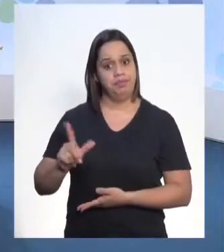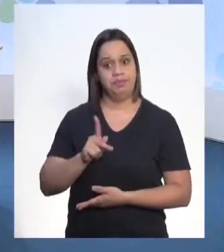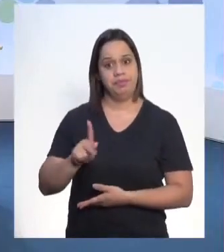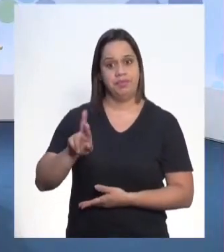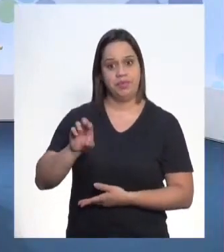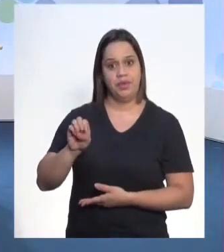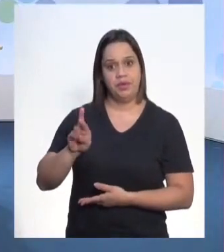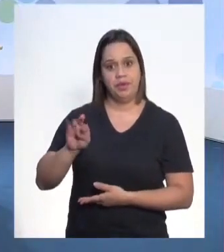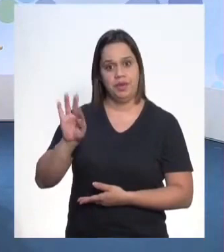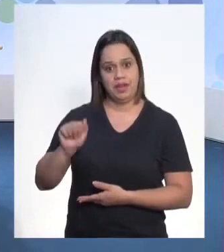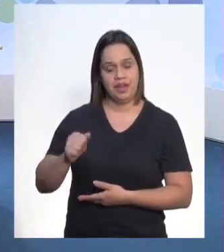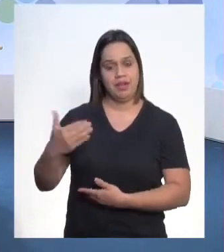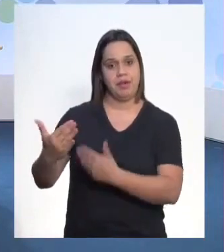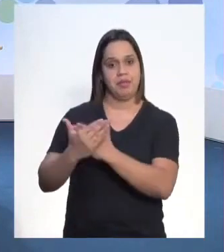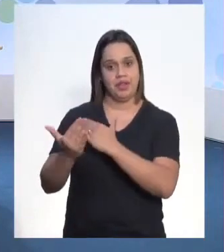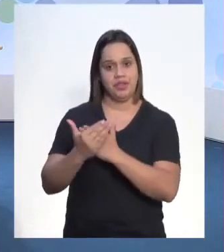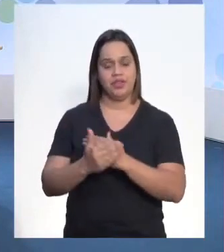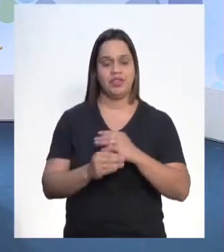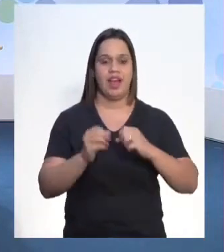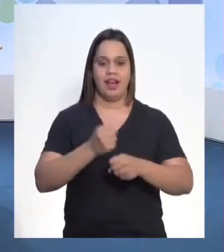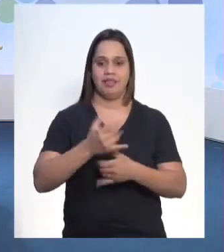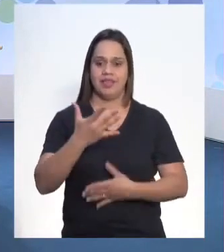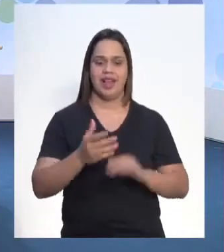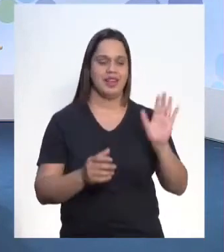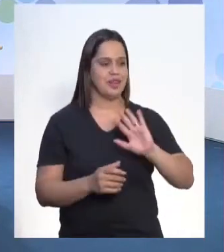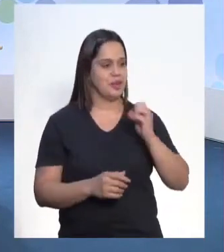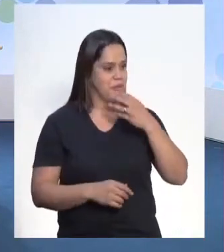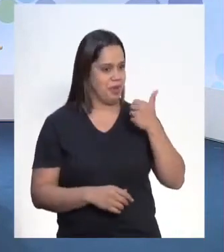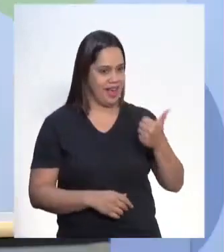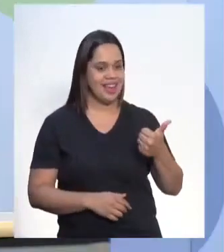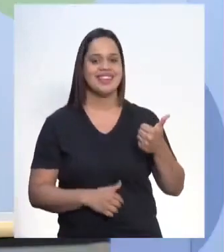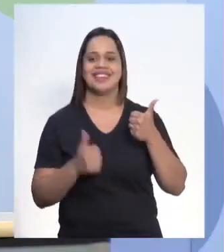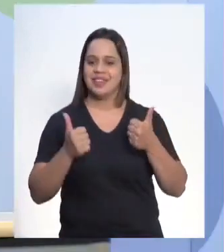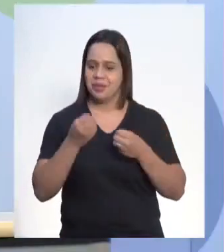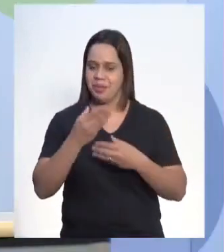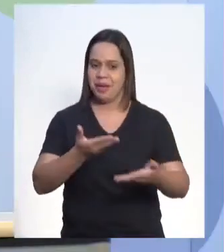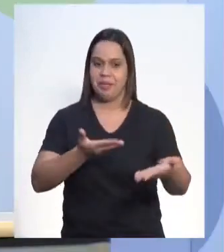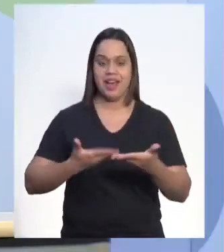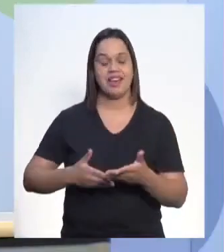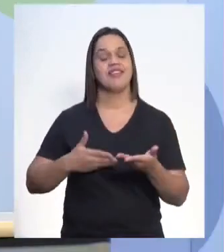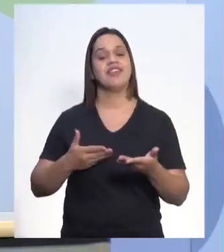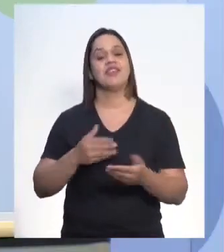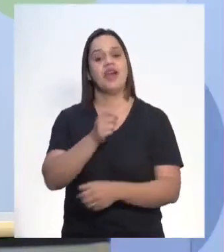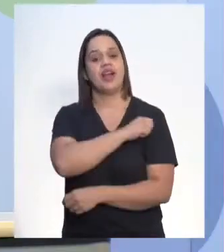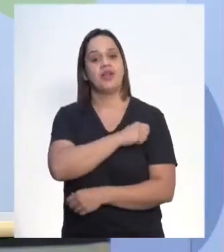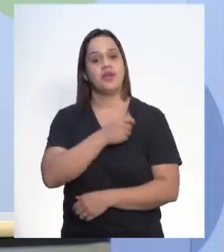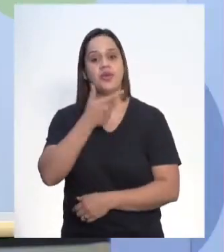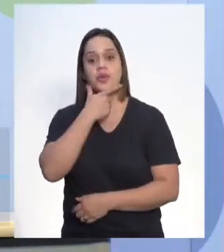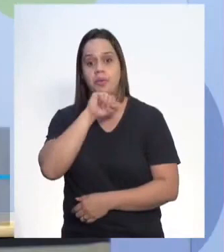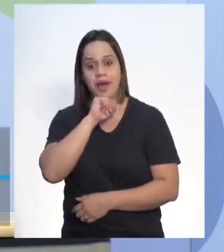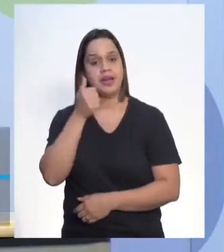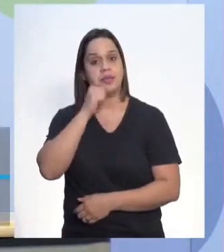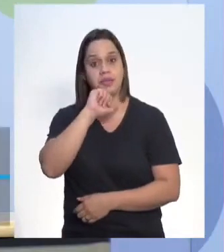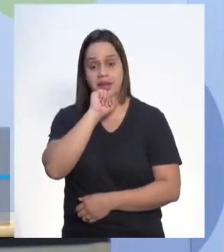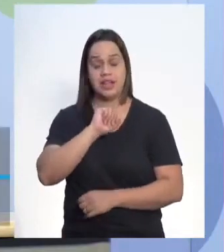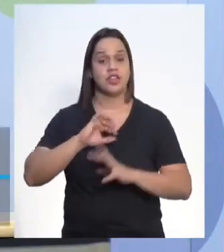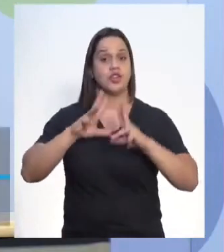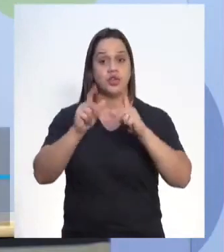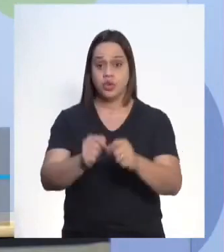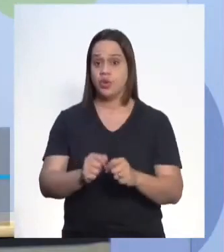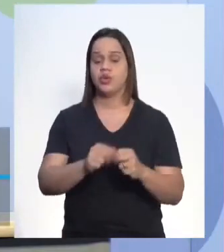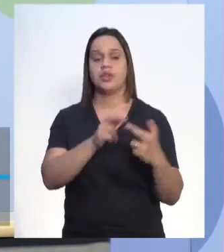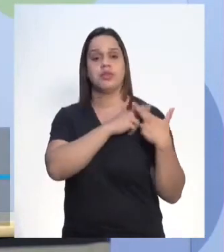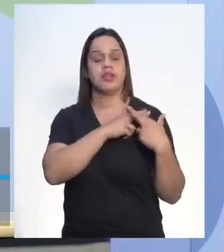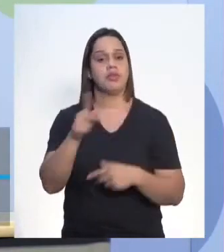ajudar no chat. Oi, professora Roberta, tudo bem? Oi, professora Inês, tudo bem? Bem-vindos, alunos, pais, responsáveis e professores que